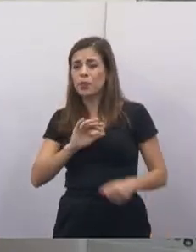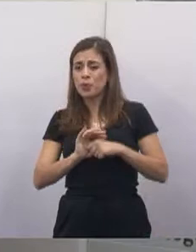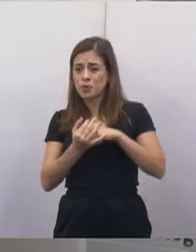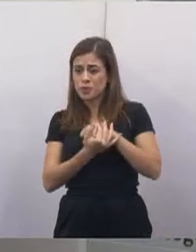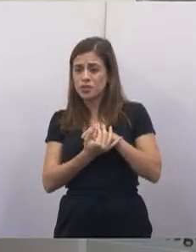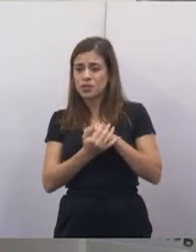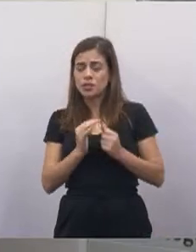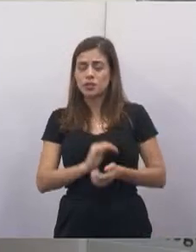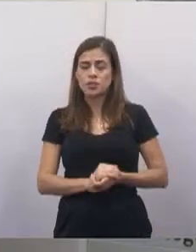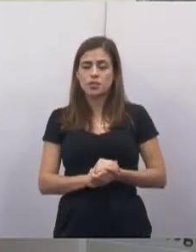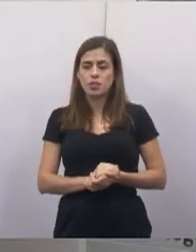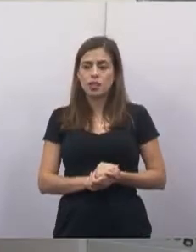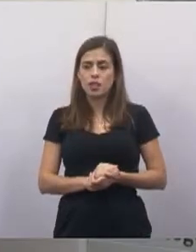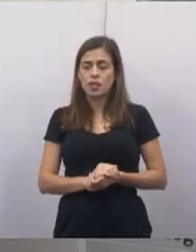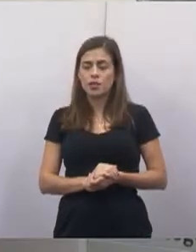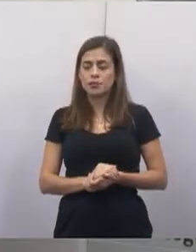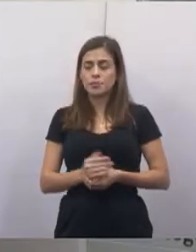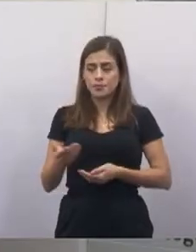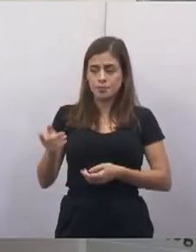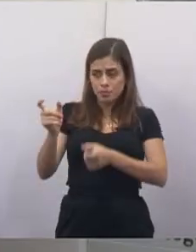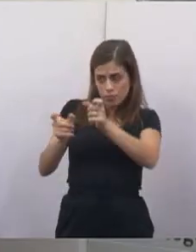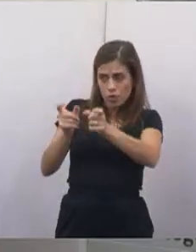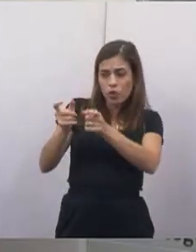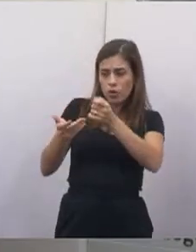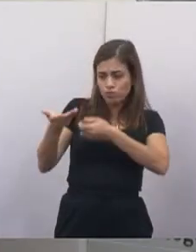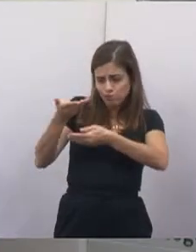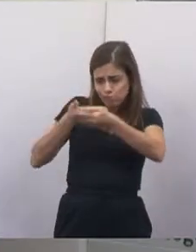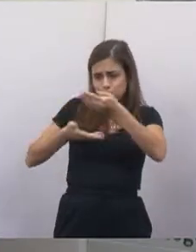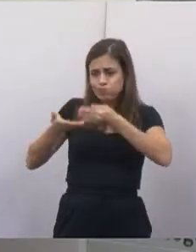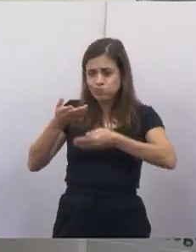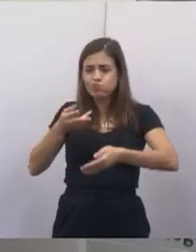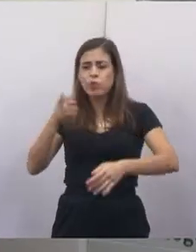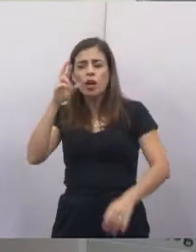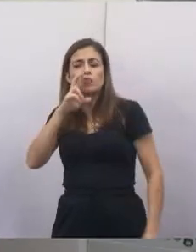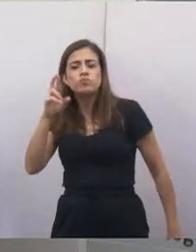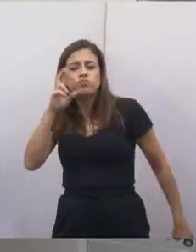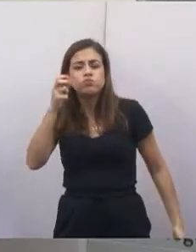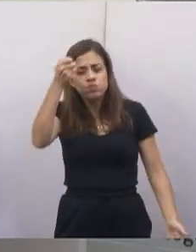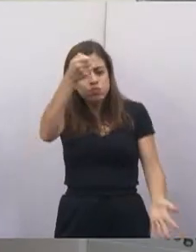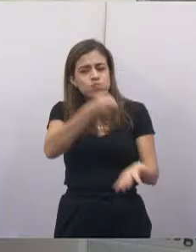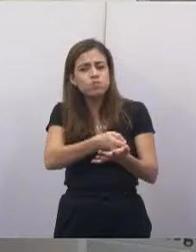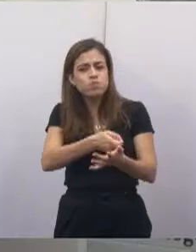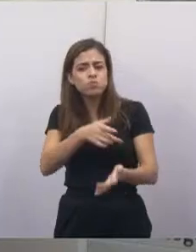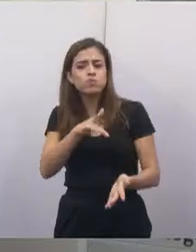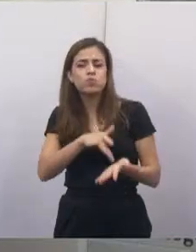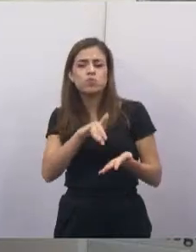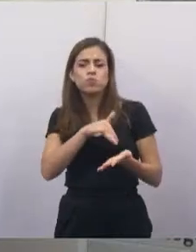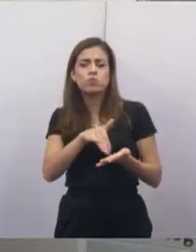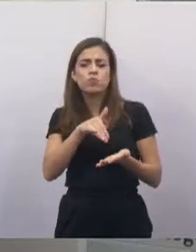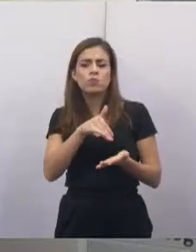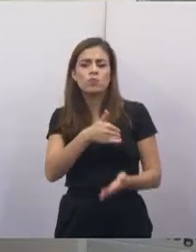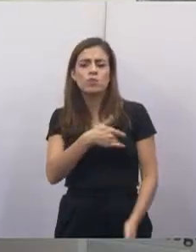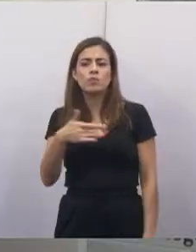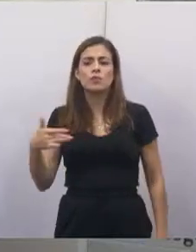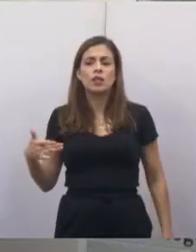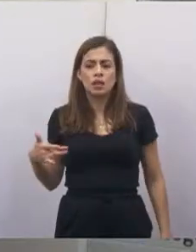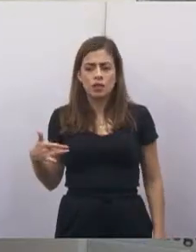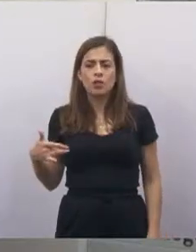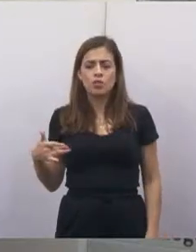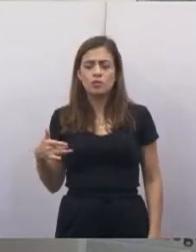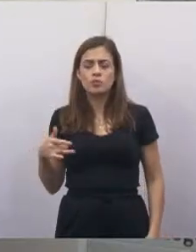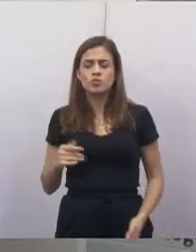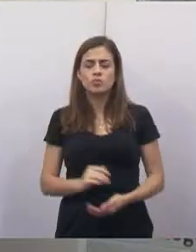quero que os munícipes contem com esse vereador que estará fiscalizando e cobrando, né, a Secretaria de Saúde com respeito a essa